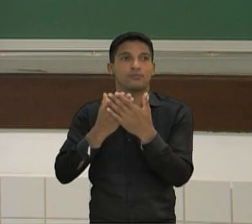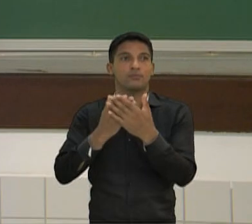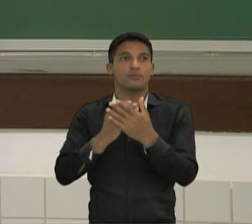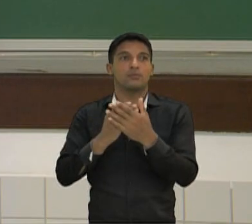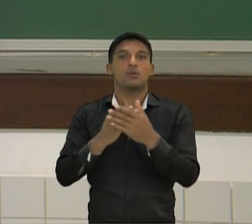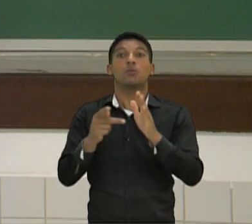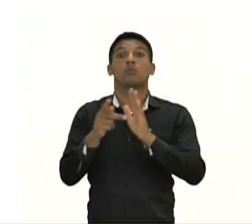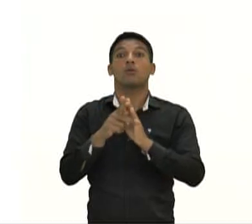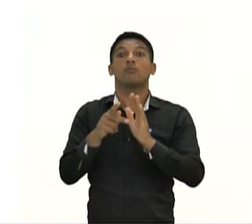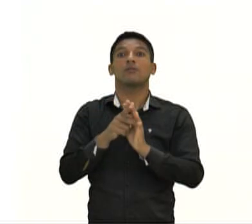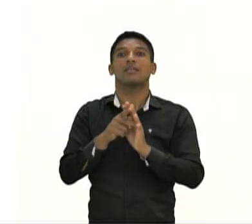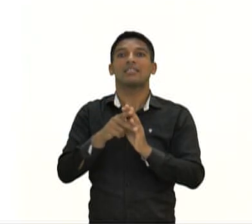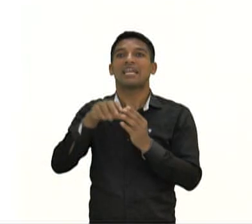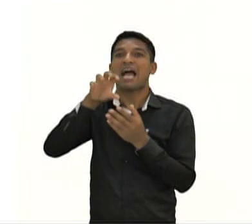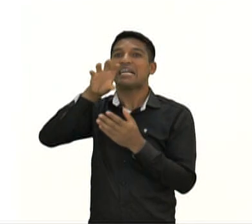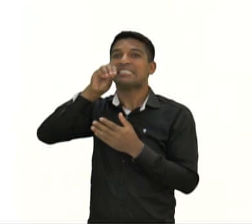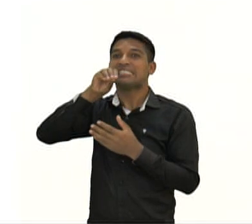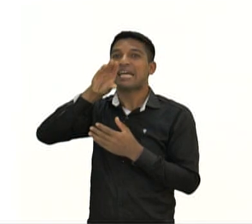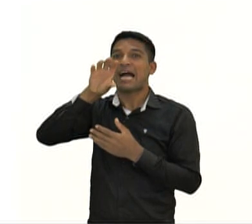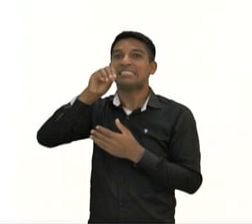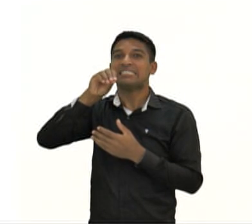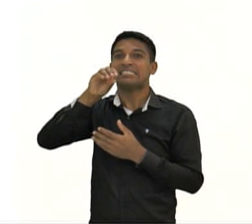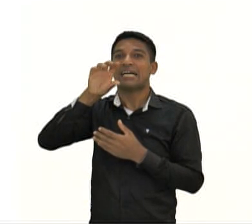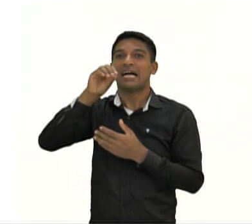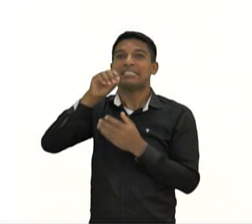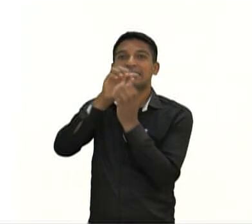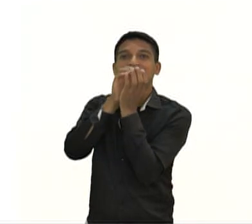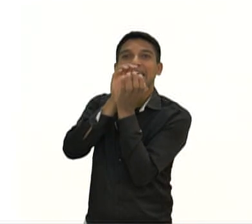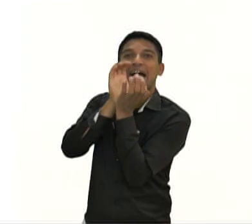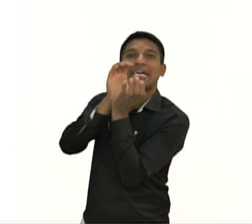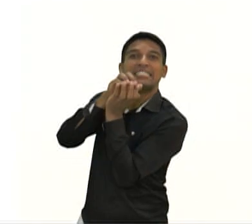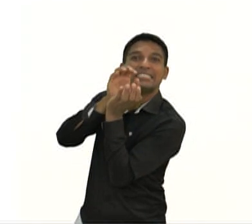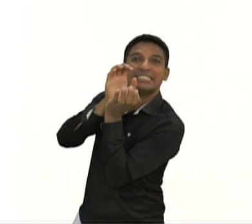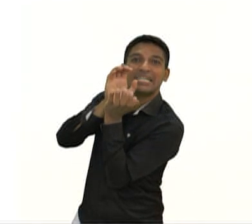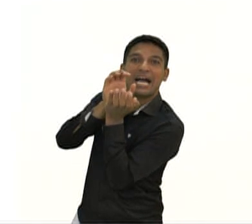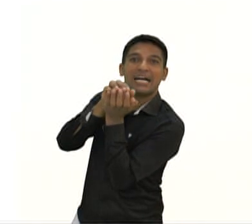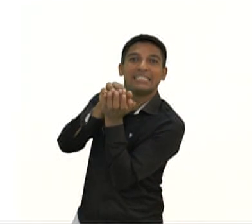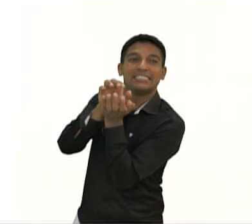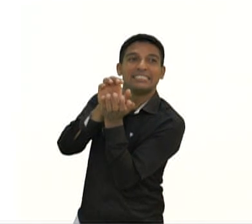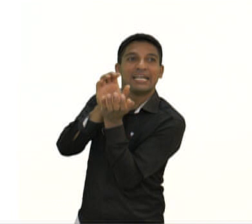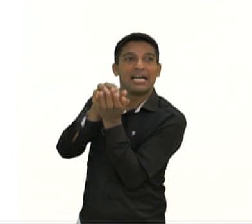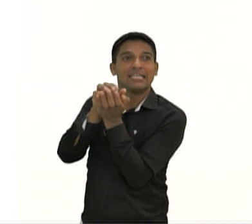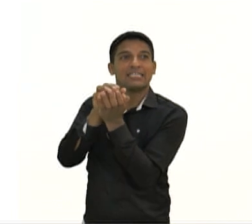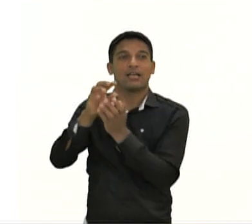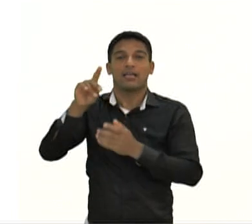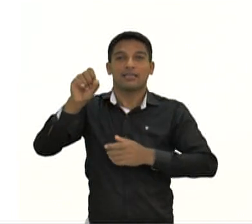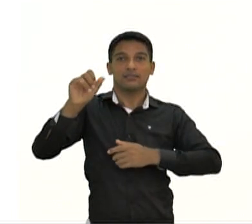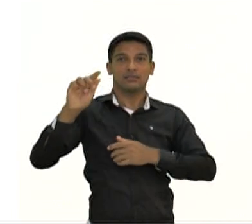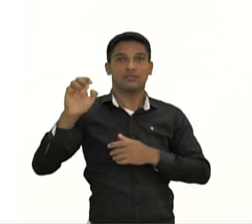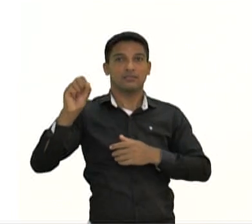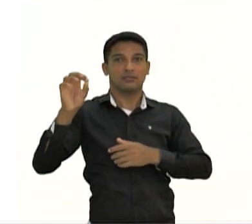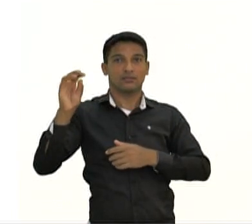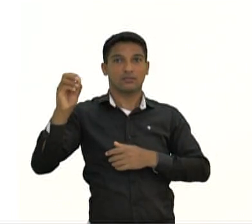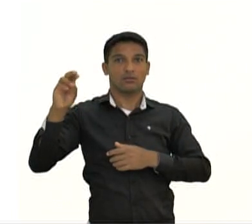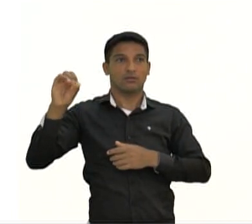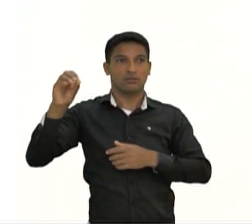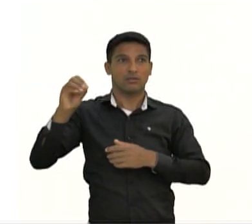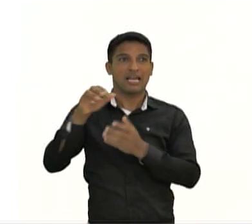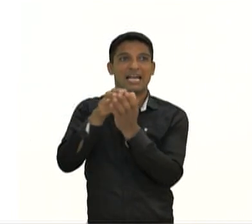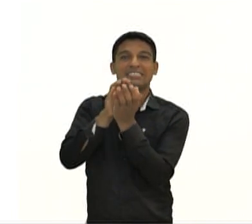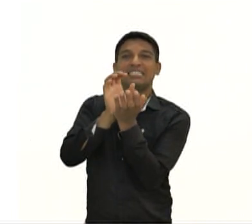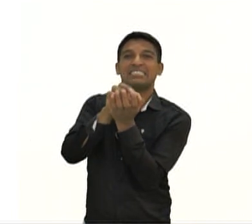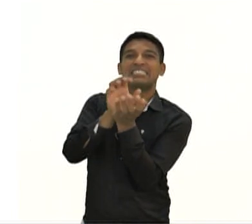sistema digestório ele tem a digestão mecânica, que é a mastigação, e o peristaltismo, tá? Então, a mastigação ela é muito importante para a